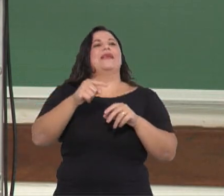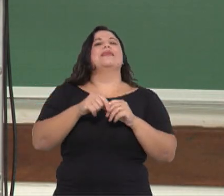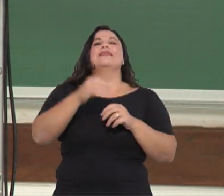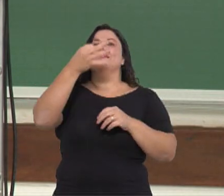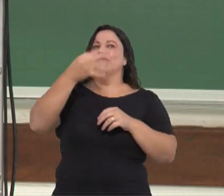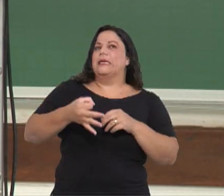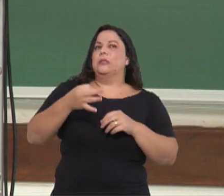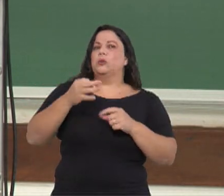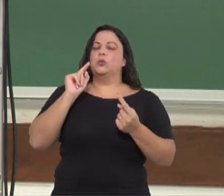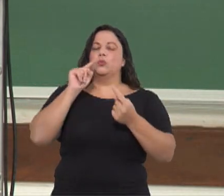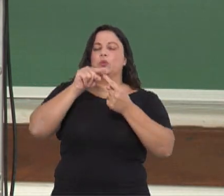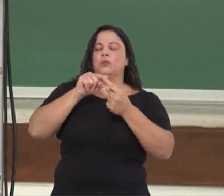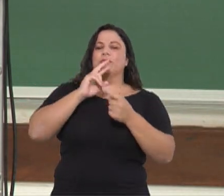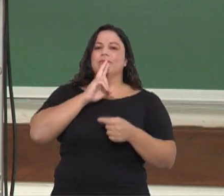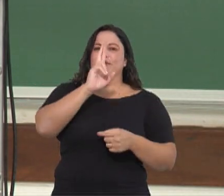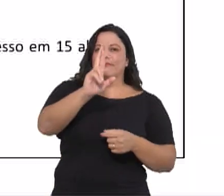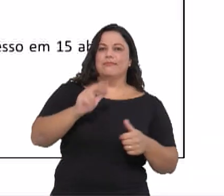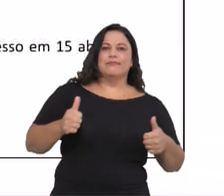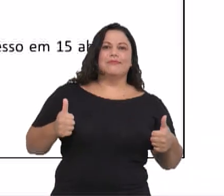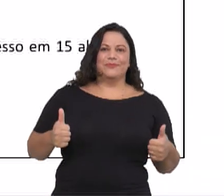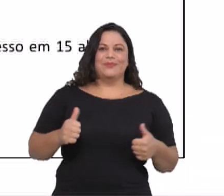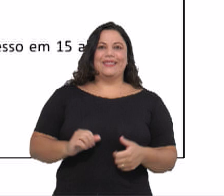chegar ao resultado. Até já!